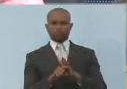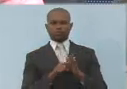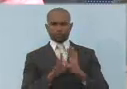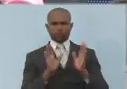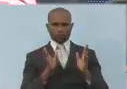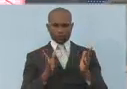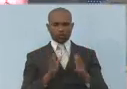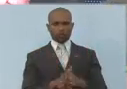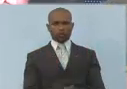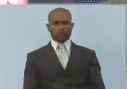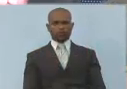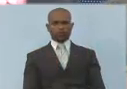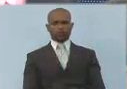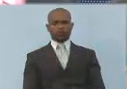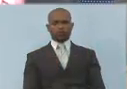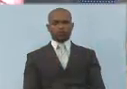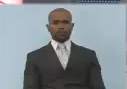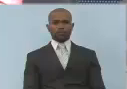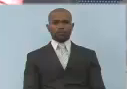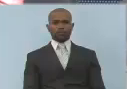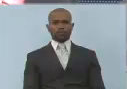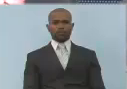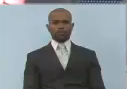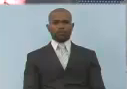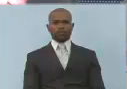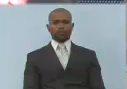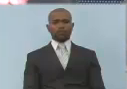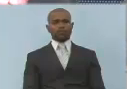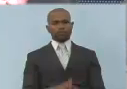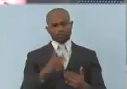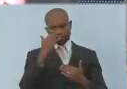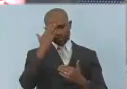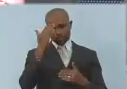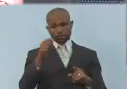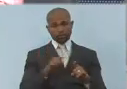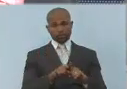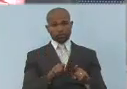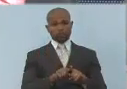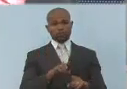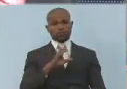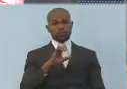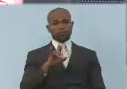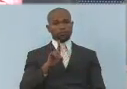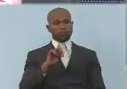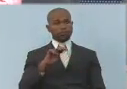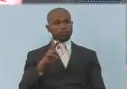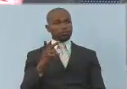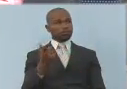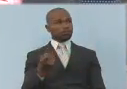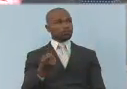levantados. Passo. Agradeço também, cadê a Cidinha? Já foi embora?